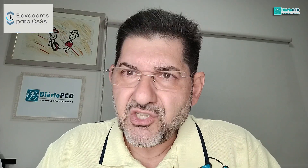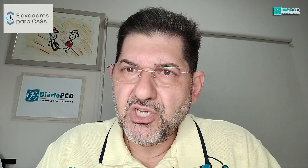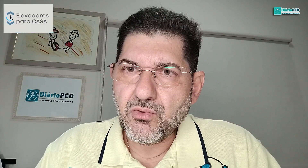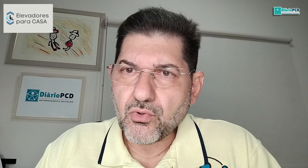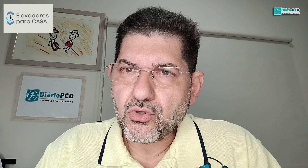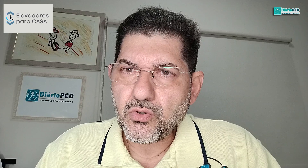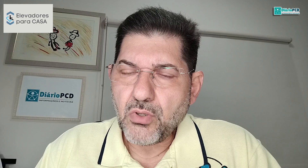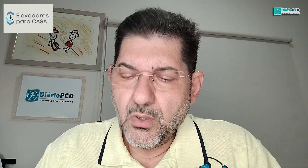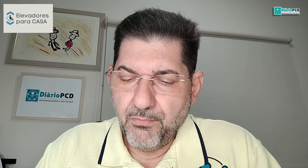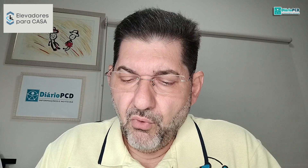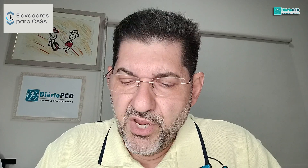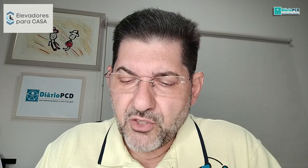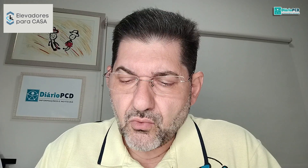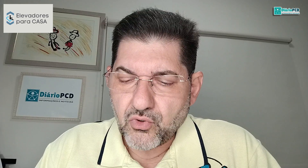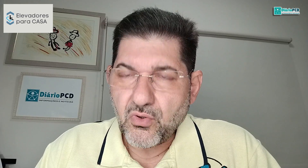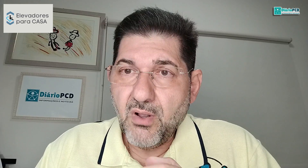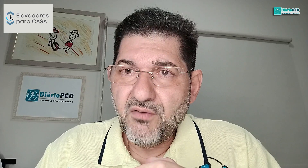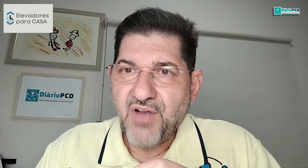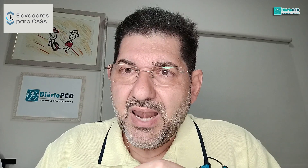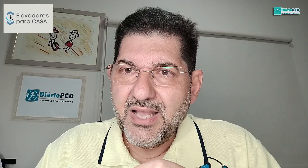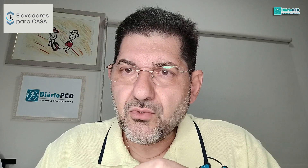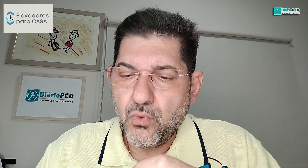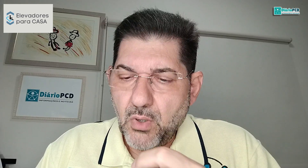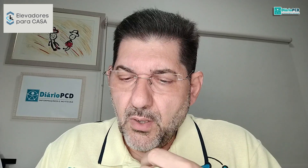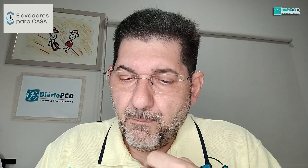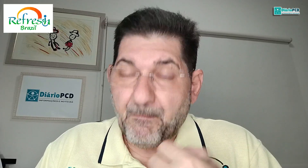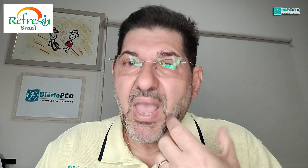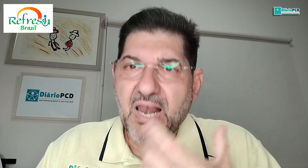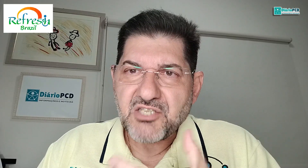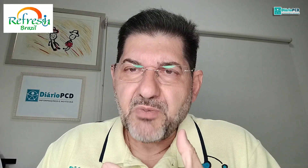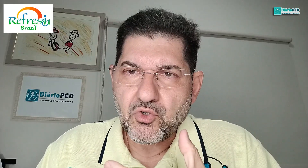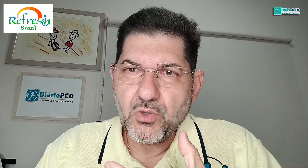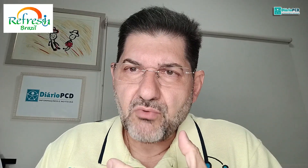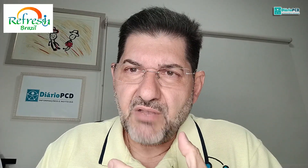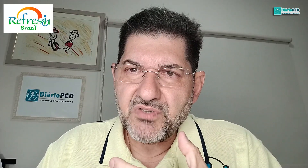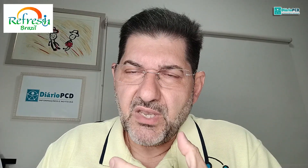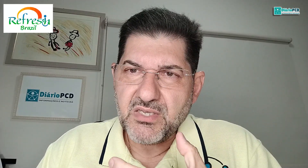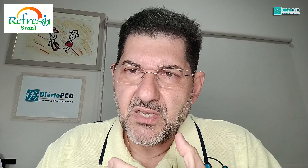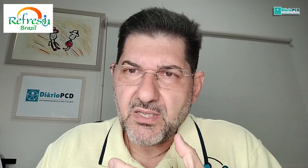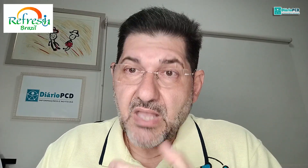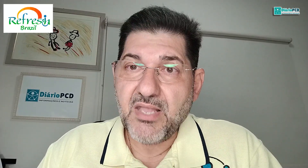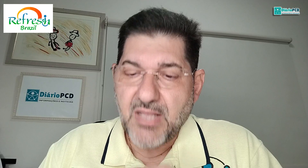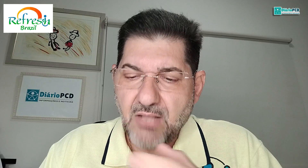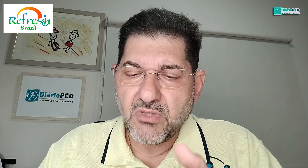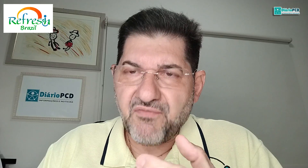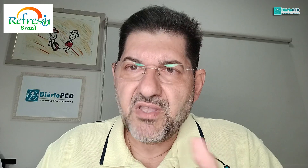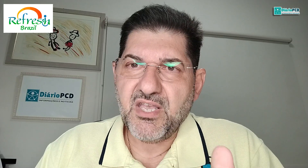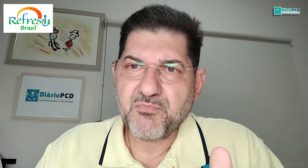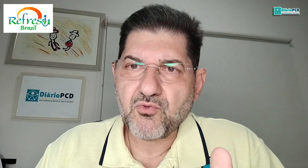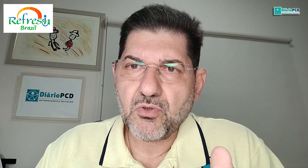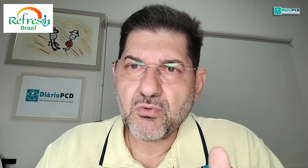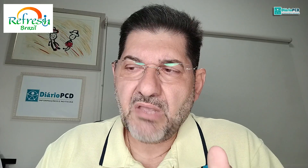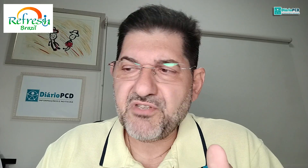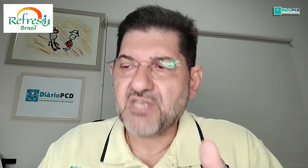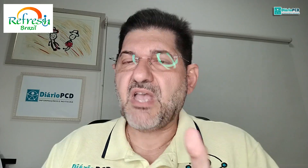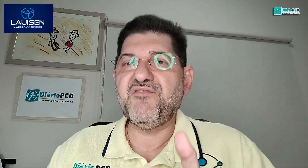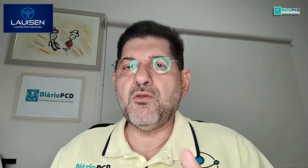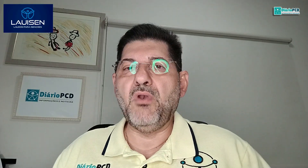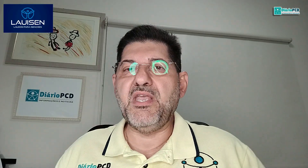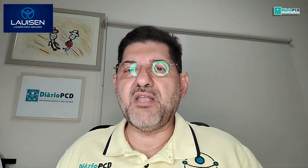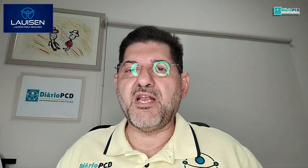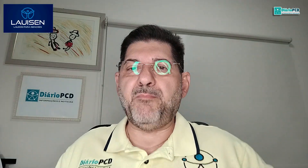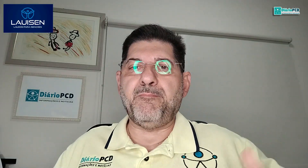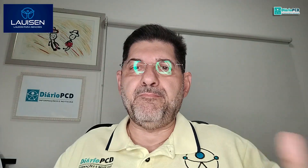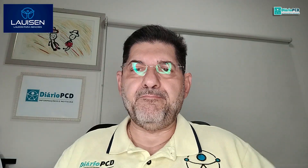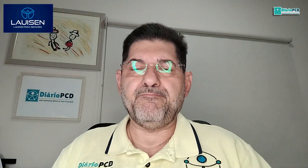de partidos políticos falando pelas pessoas com deficiência, tentando defender as pessoas com deficiência, aí